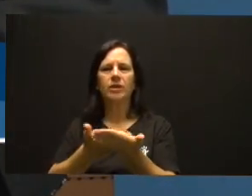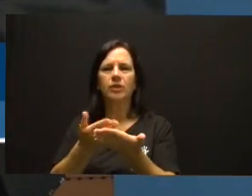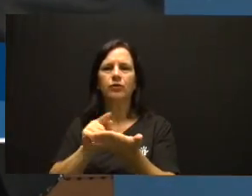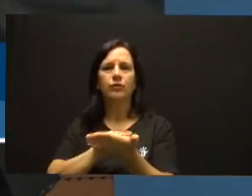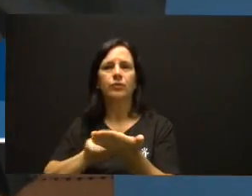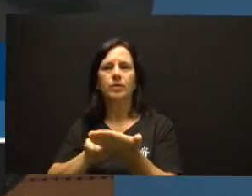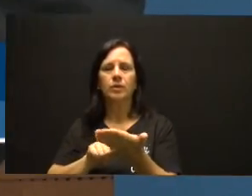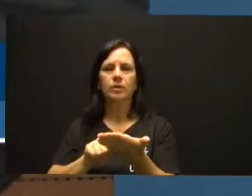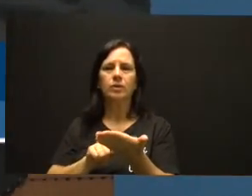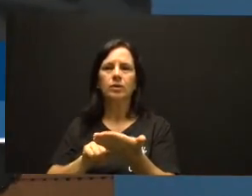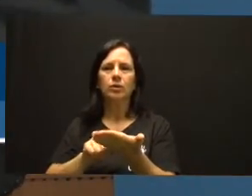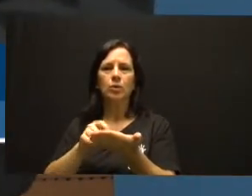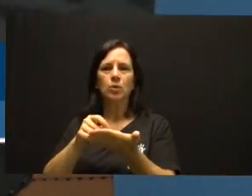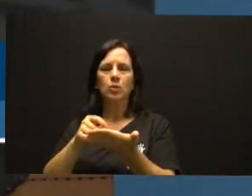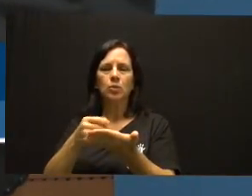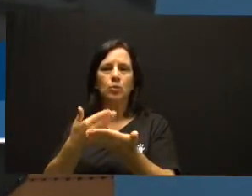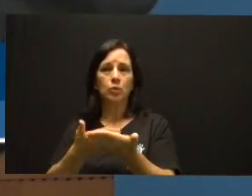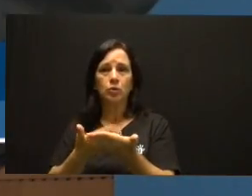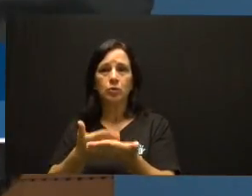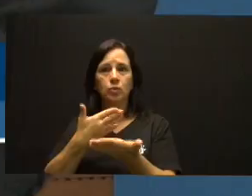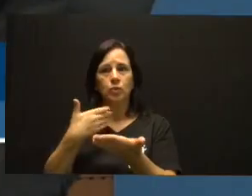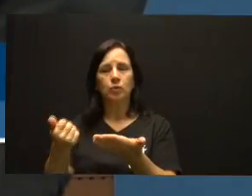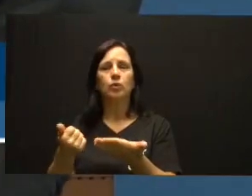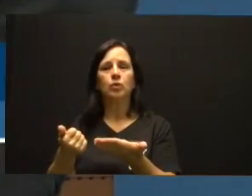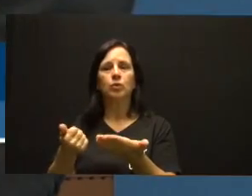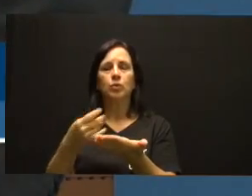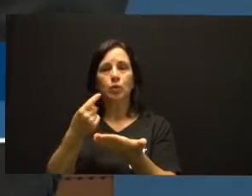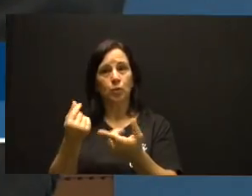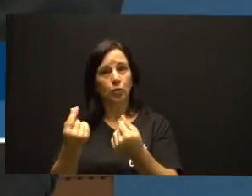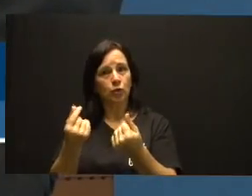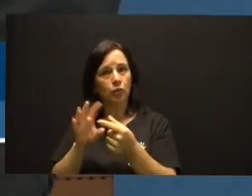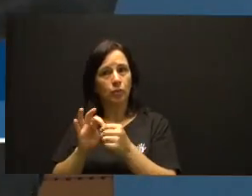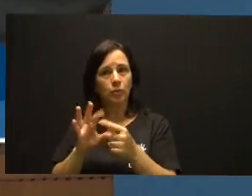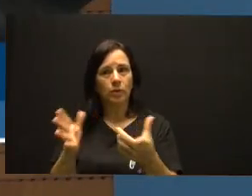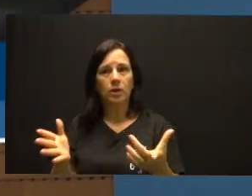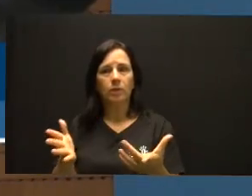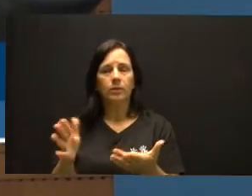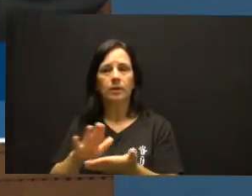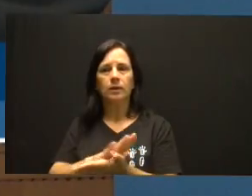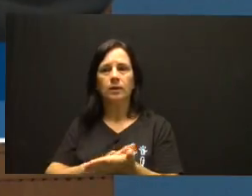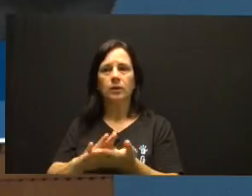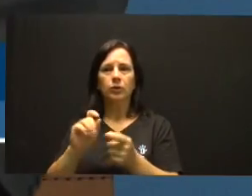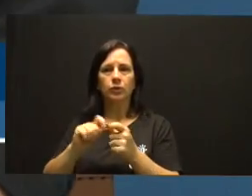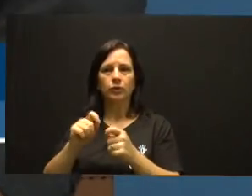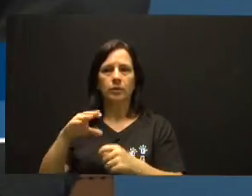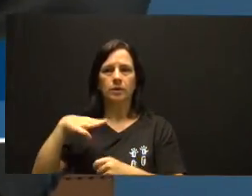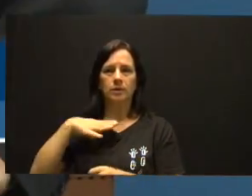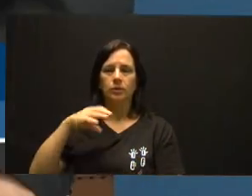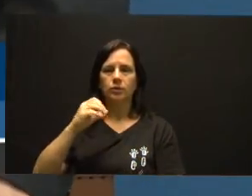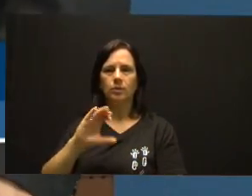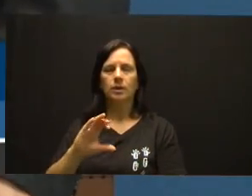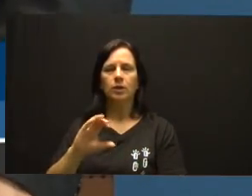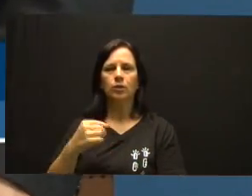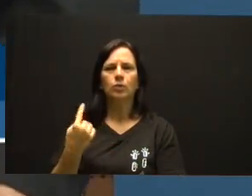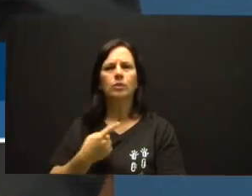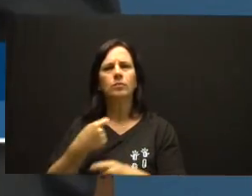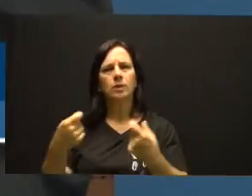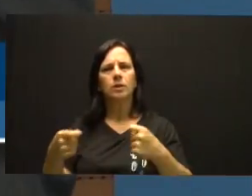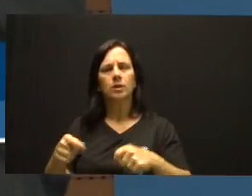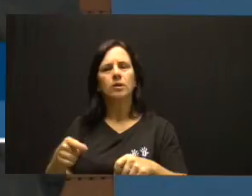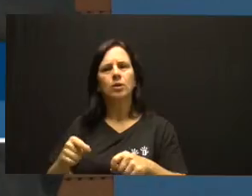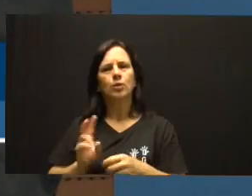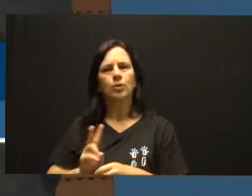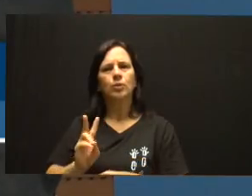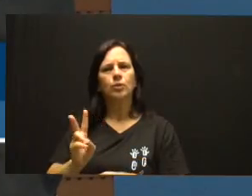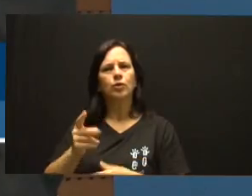liberado. E, lamentavelmente, nobre vereador, a gente precisa ainda continuar insistindo, vereador